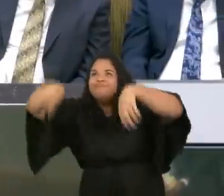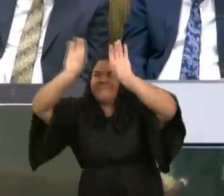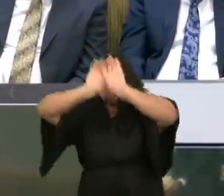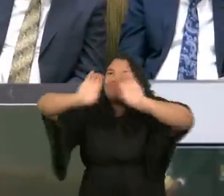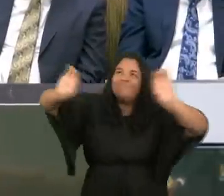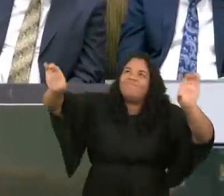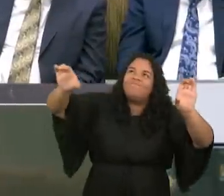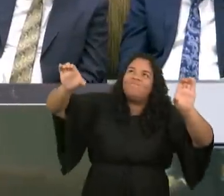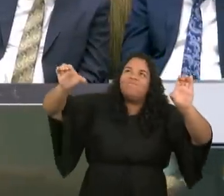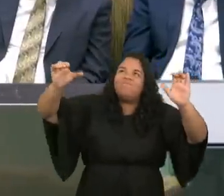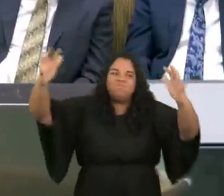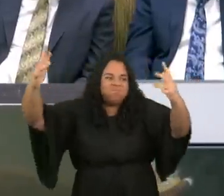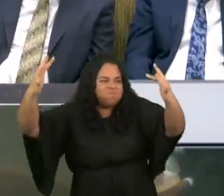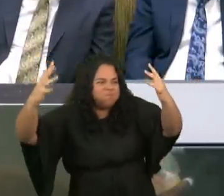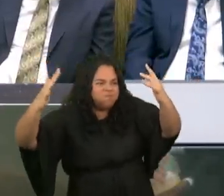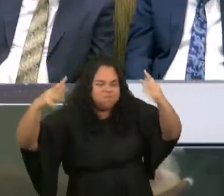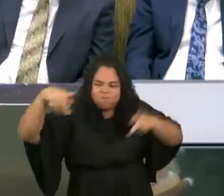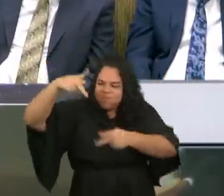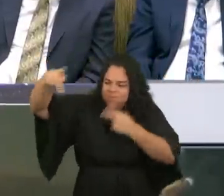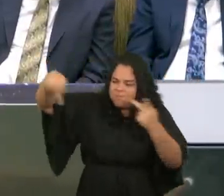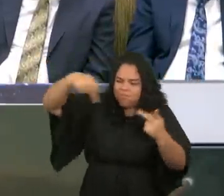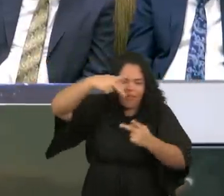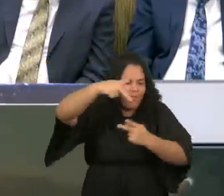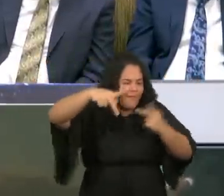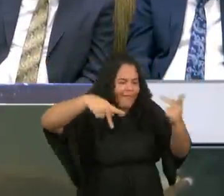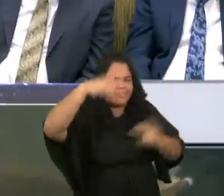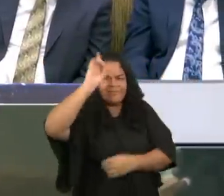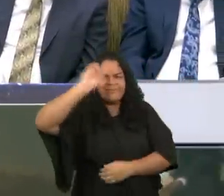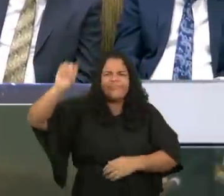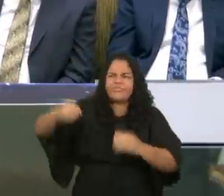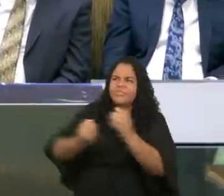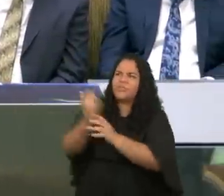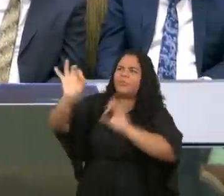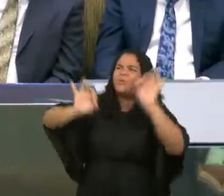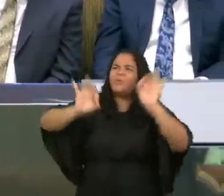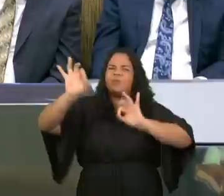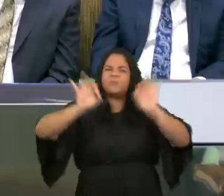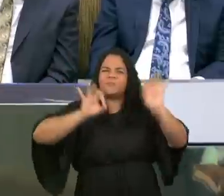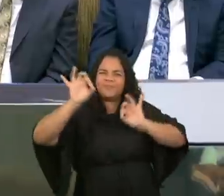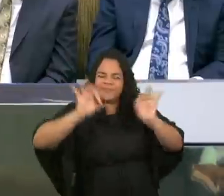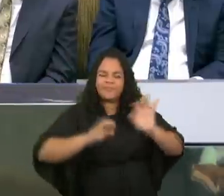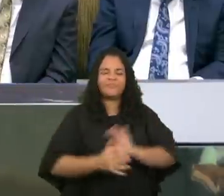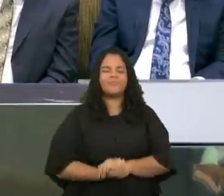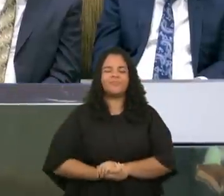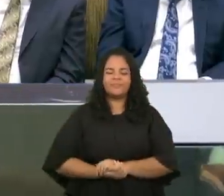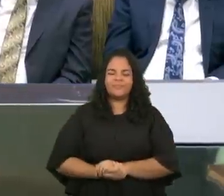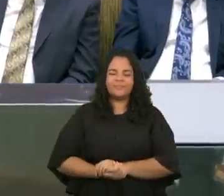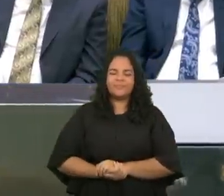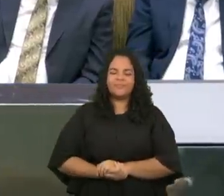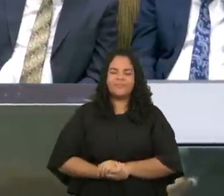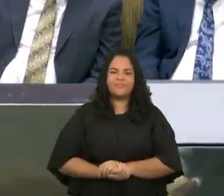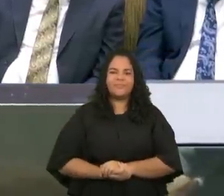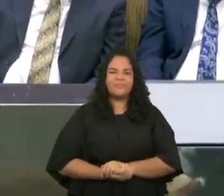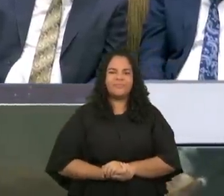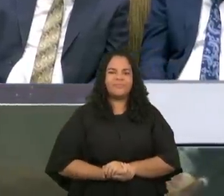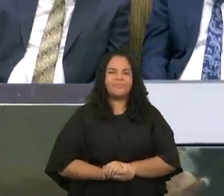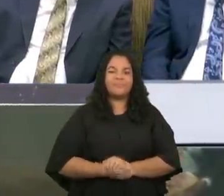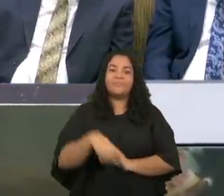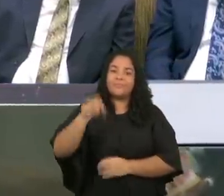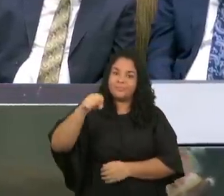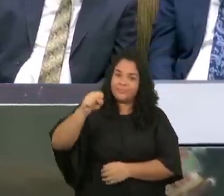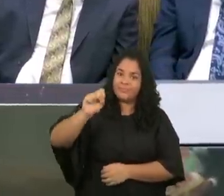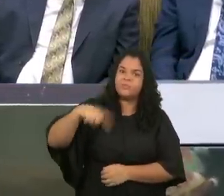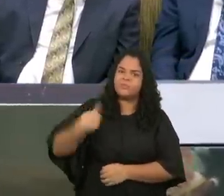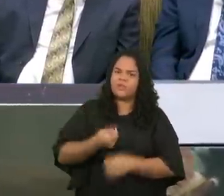que a gente está falando, passa adiante. Ele fez, e diz Romanos 1, que sua divindade se entende, se vê